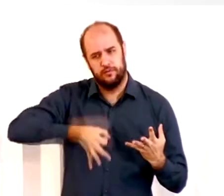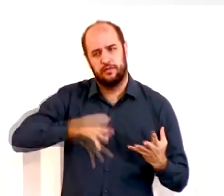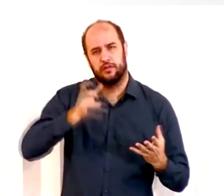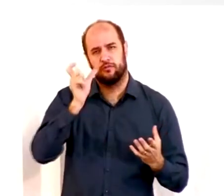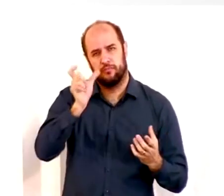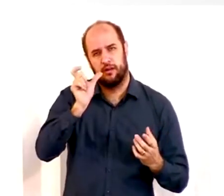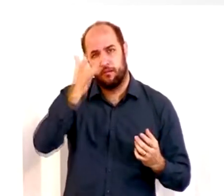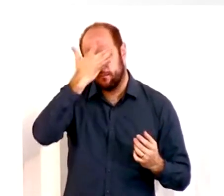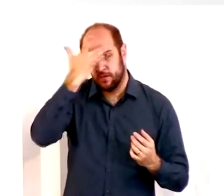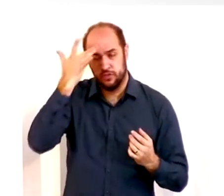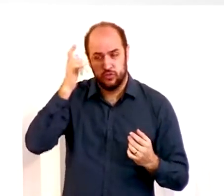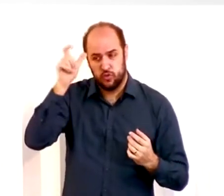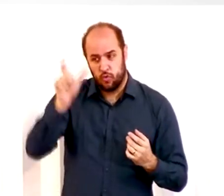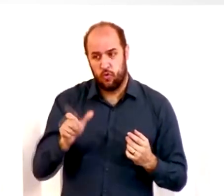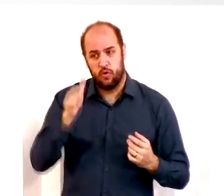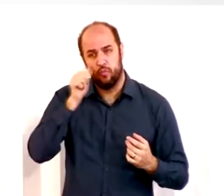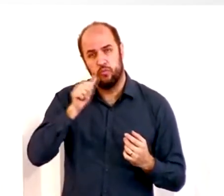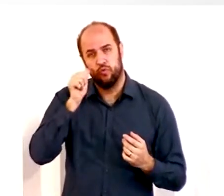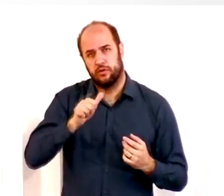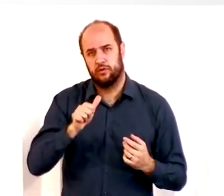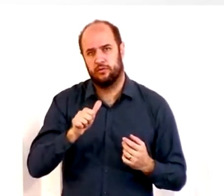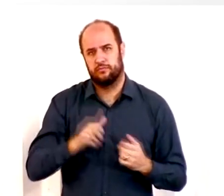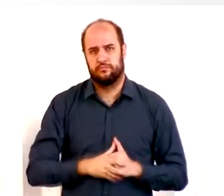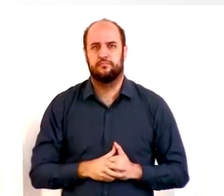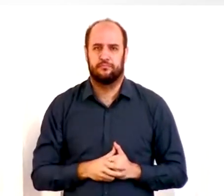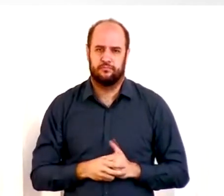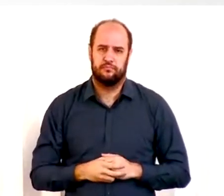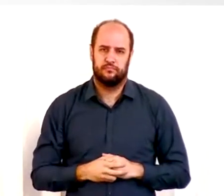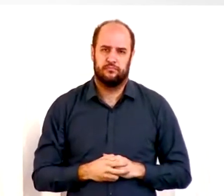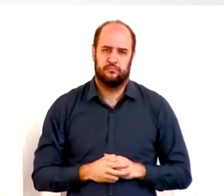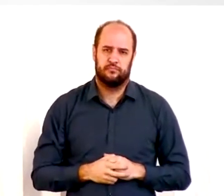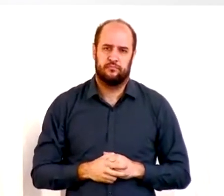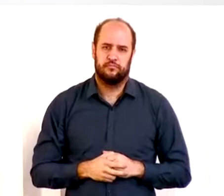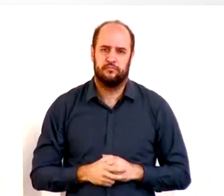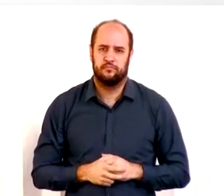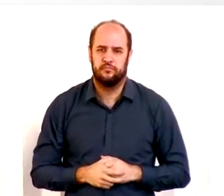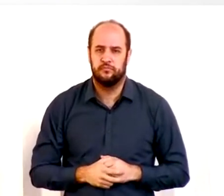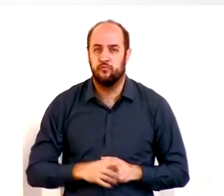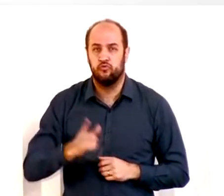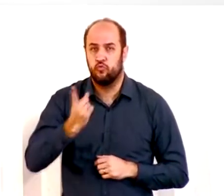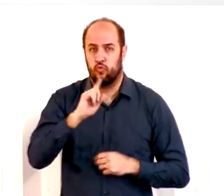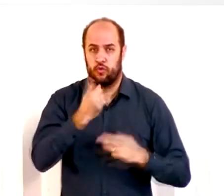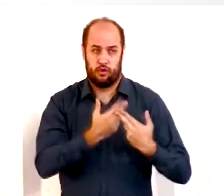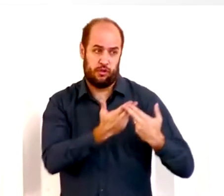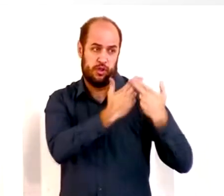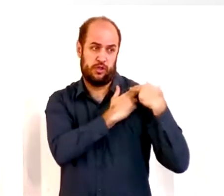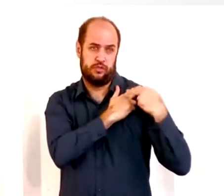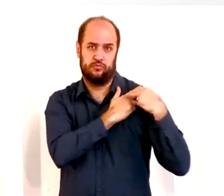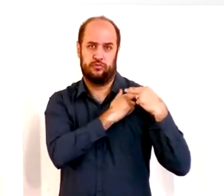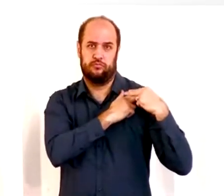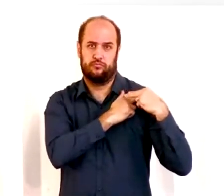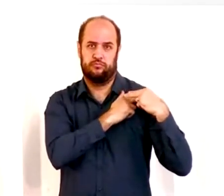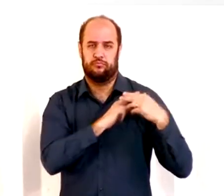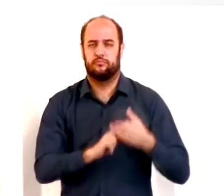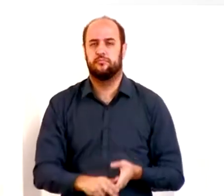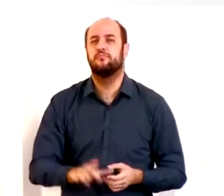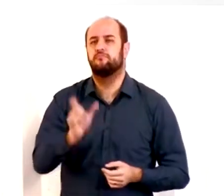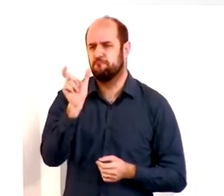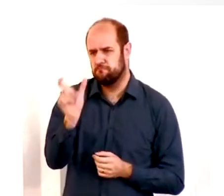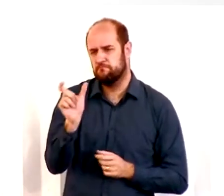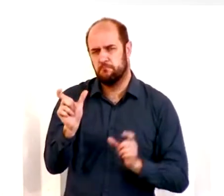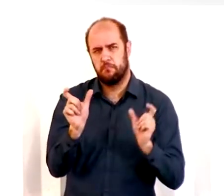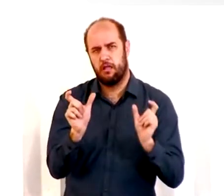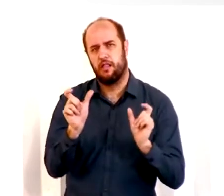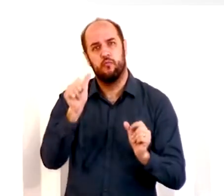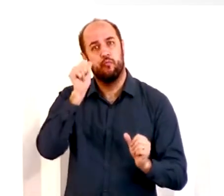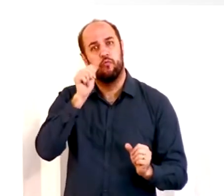é pessoa, é mulher, é ser humano feminino, não é título, é pessoa. Então é muito provável que